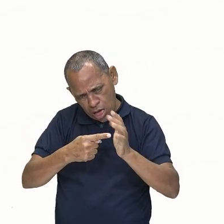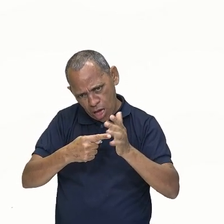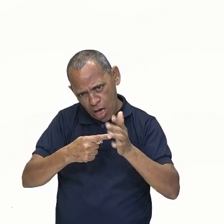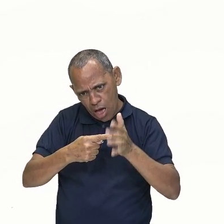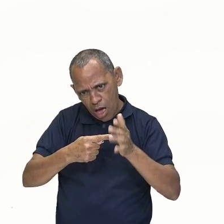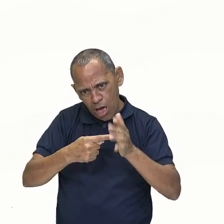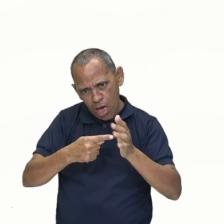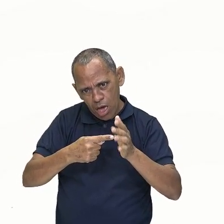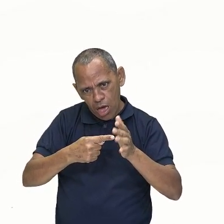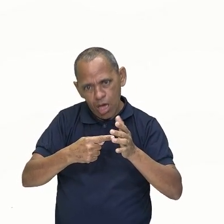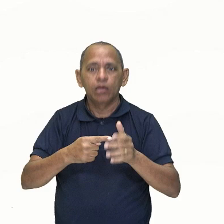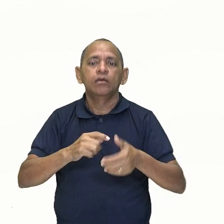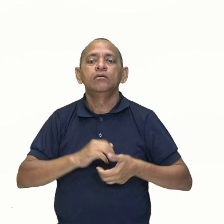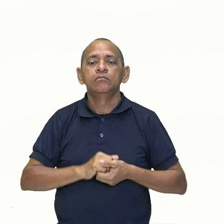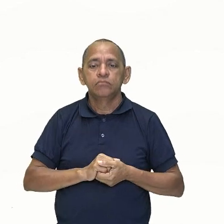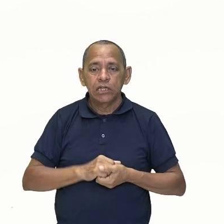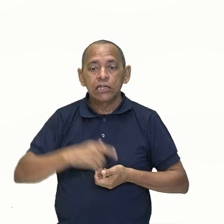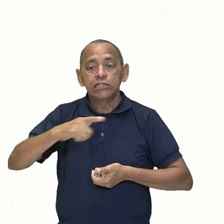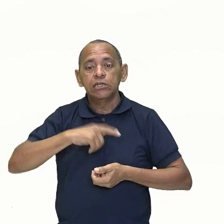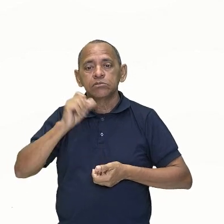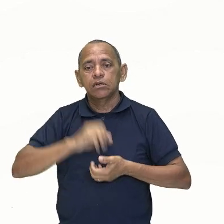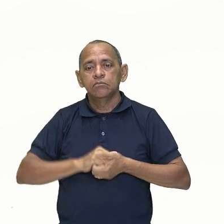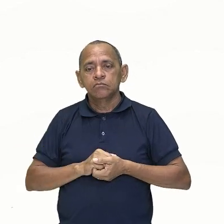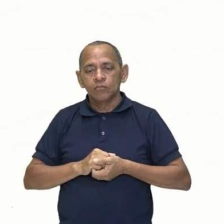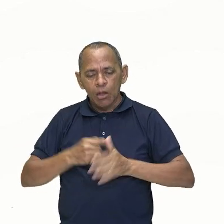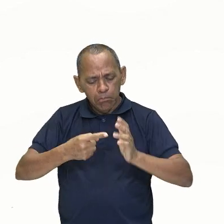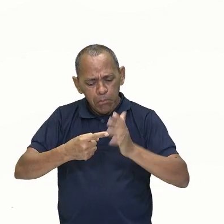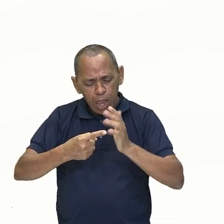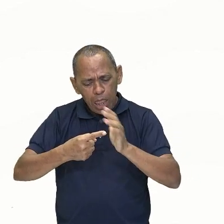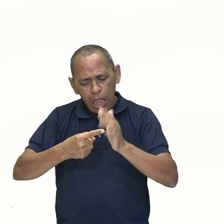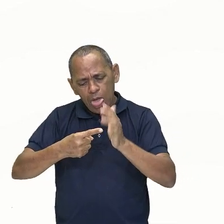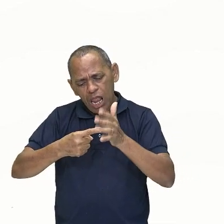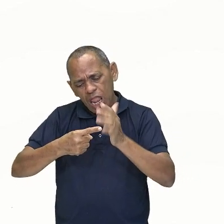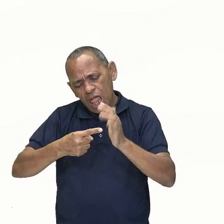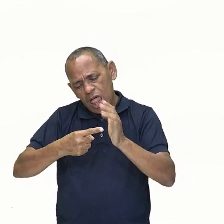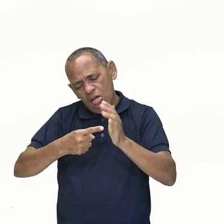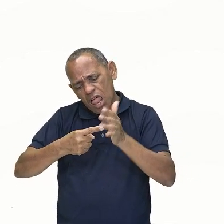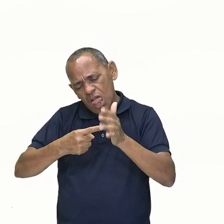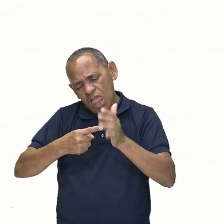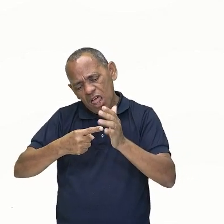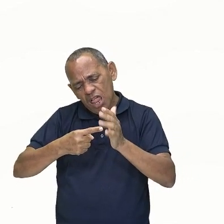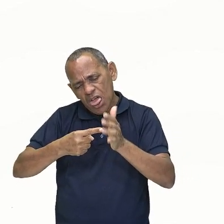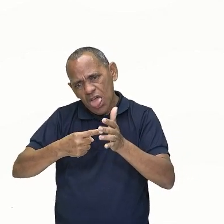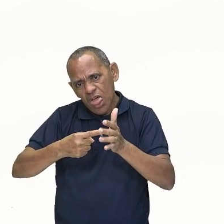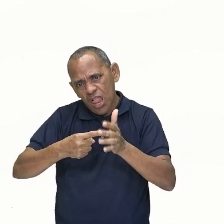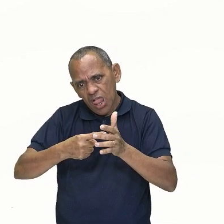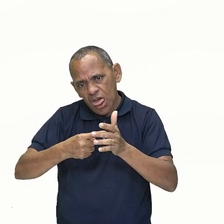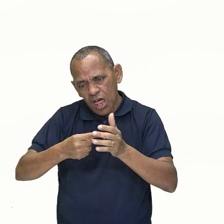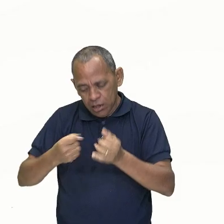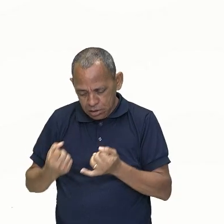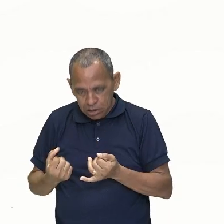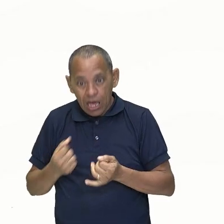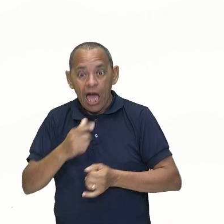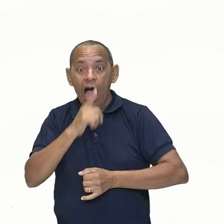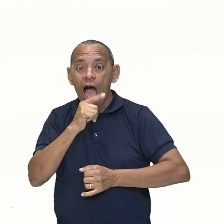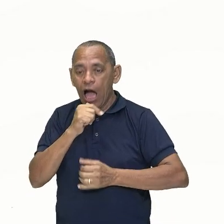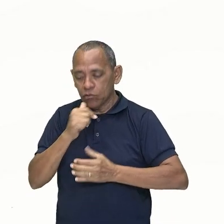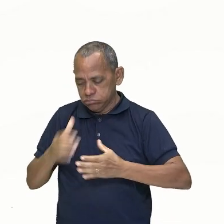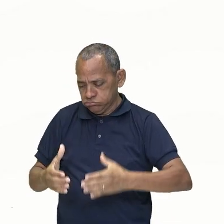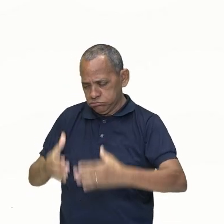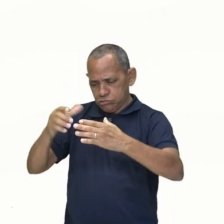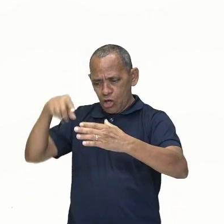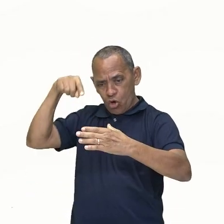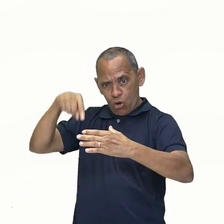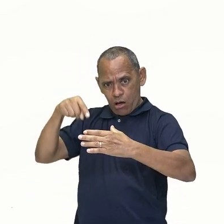né? Nós temos aqui esse reservatório de água, né? Que é aquecido por causa